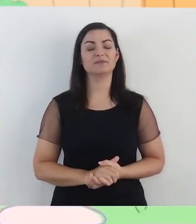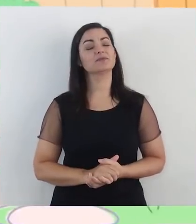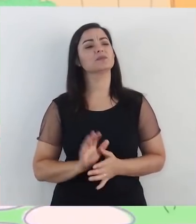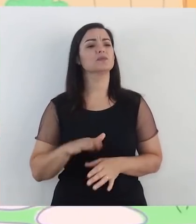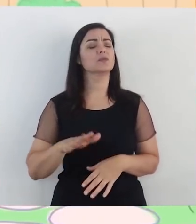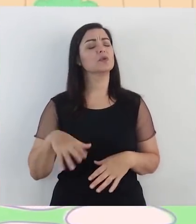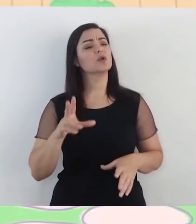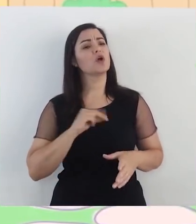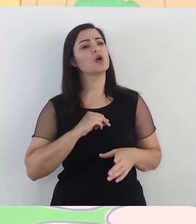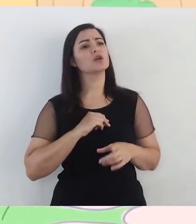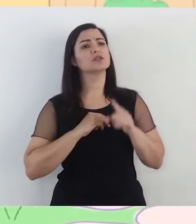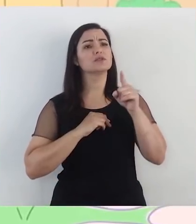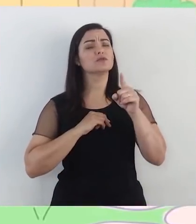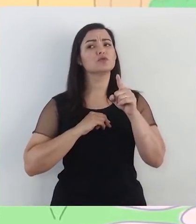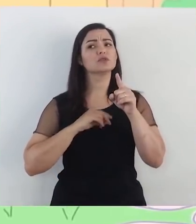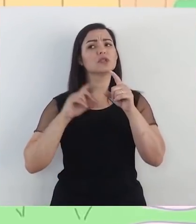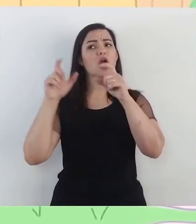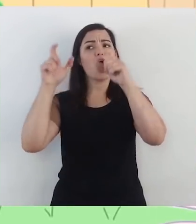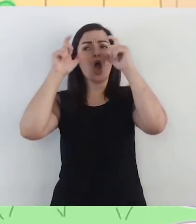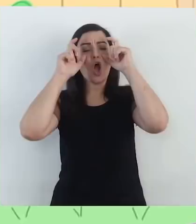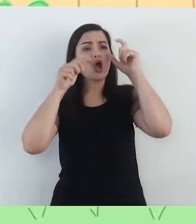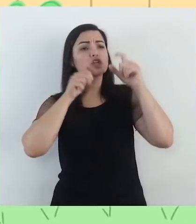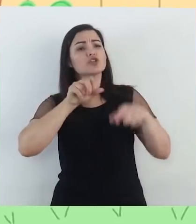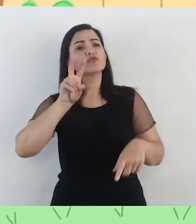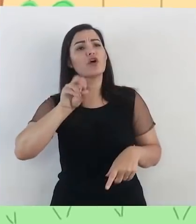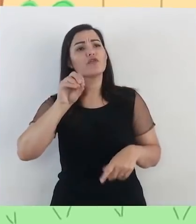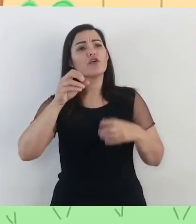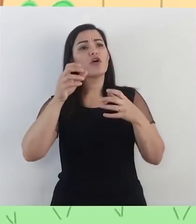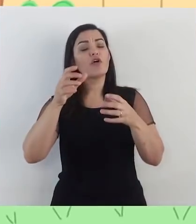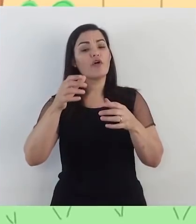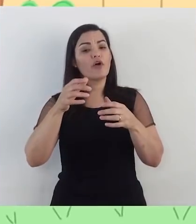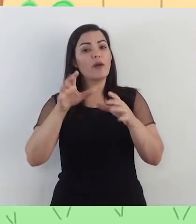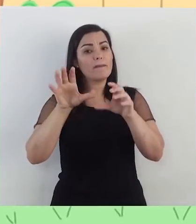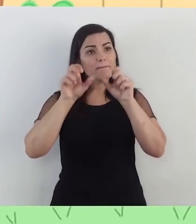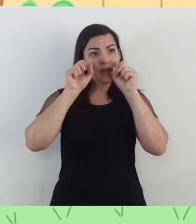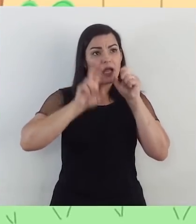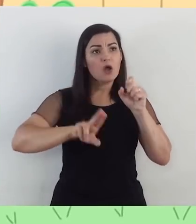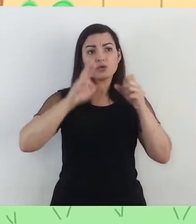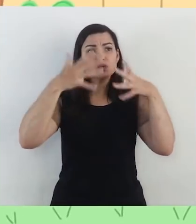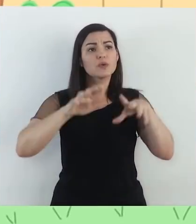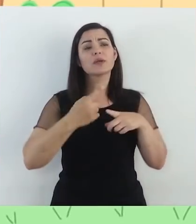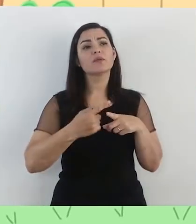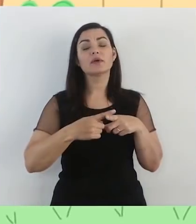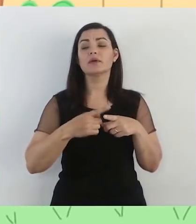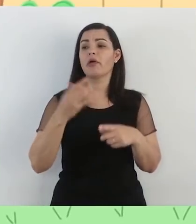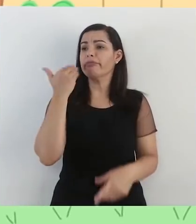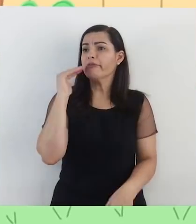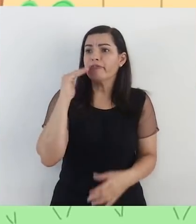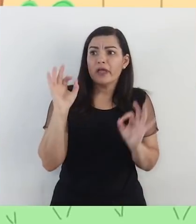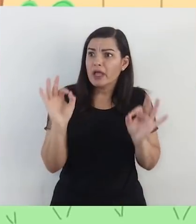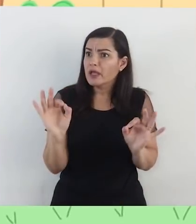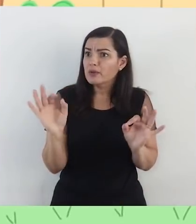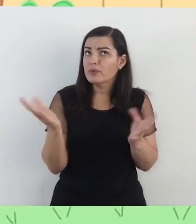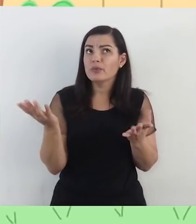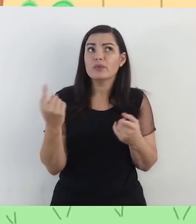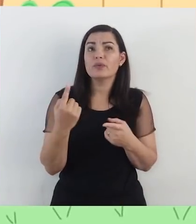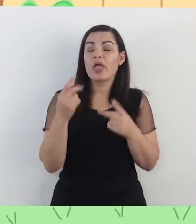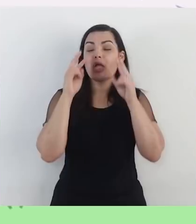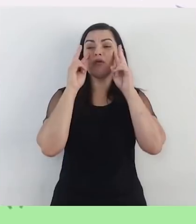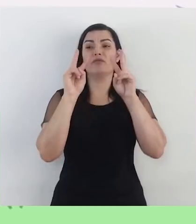Não. Por que você não quis ficar com os óculos da vovó Mica? Porque eles estão com defeito. Eu não enxerguei